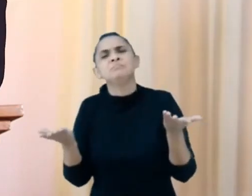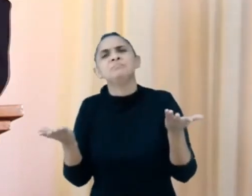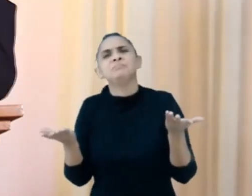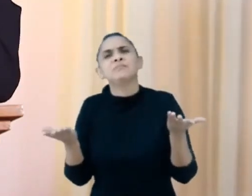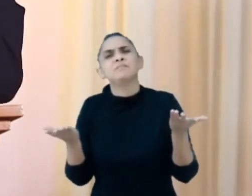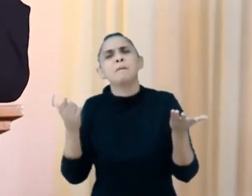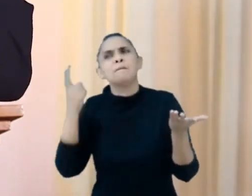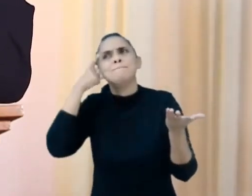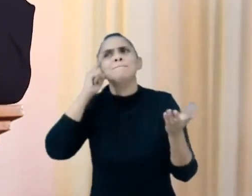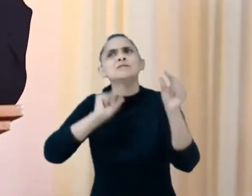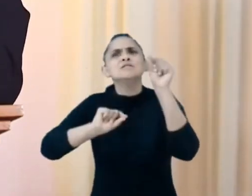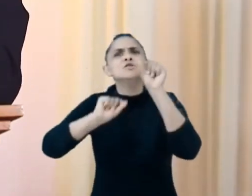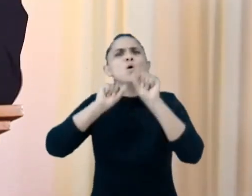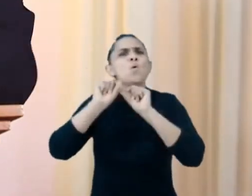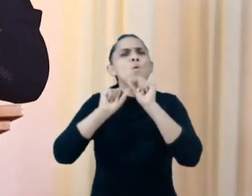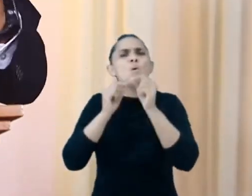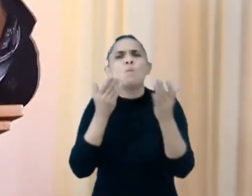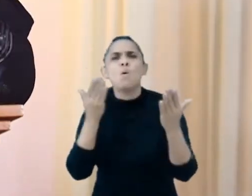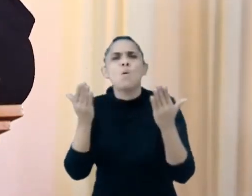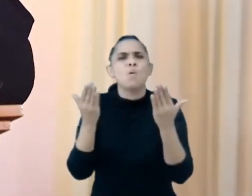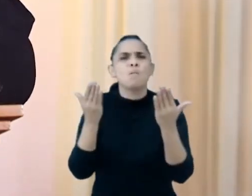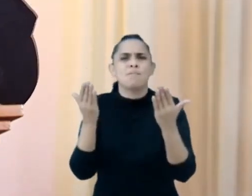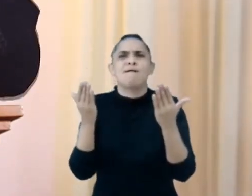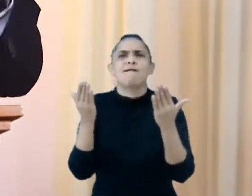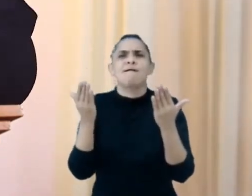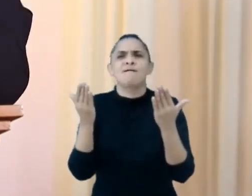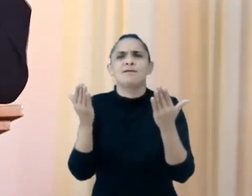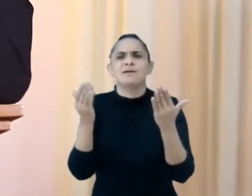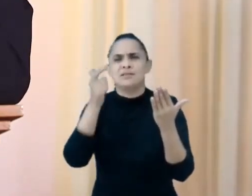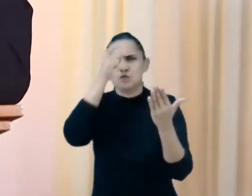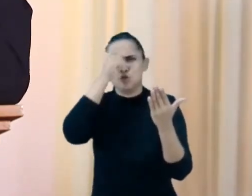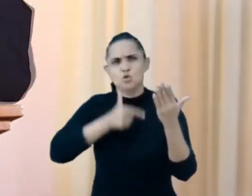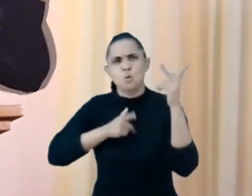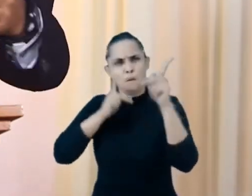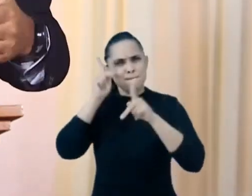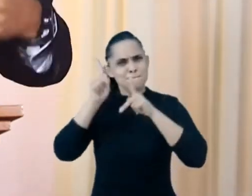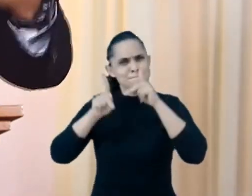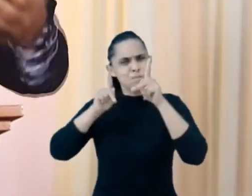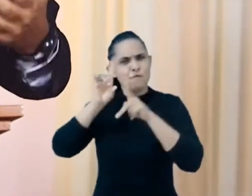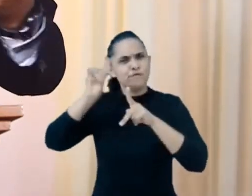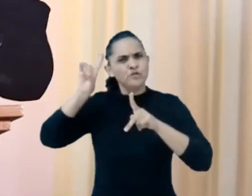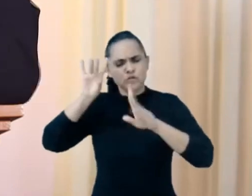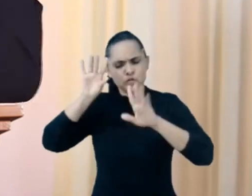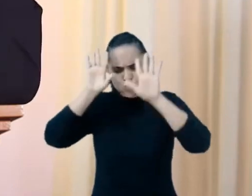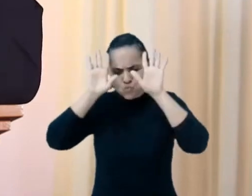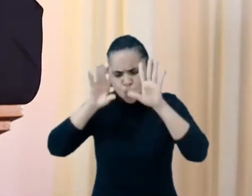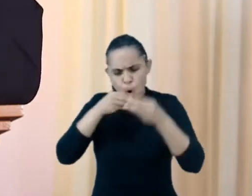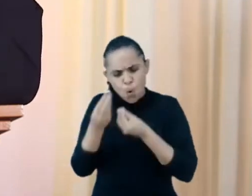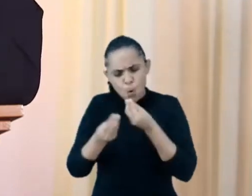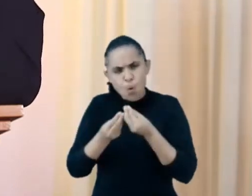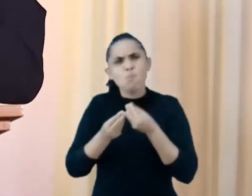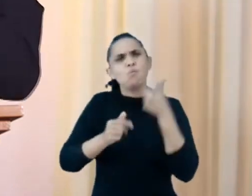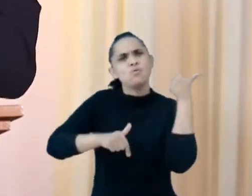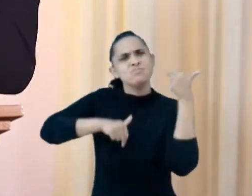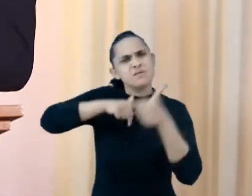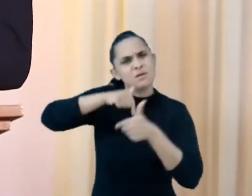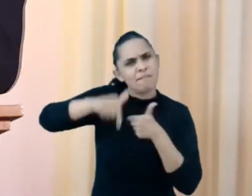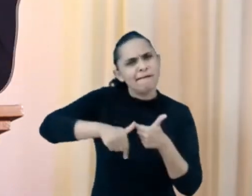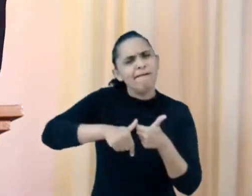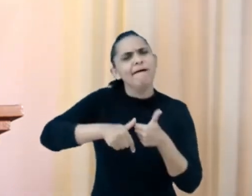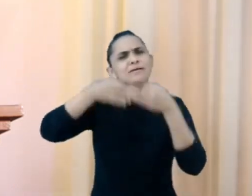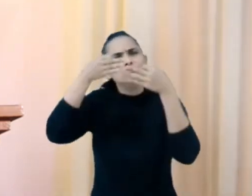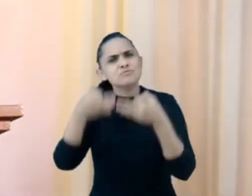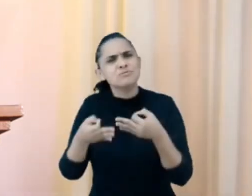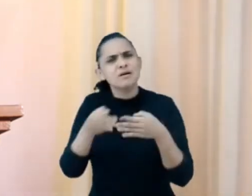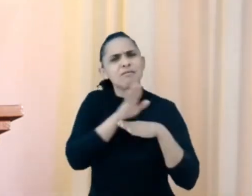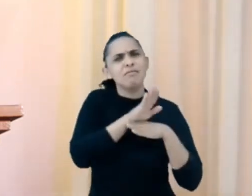Jesus Cristo nos ensinou, como povo de Deus, como nós devemos trabalhar. E como saber como compartilhar. No livro A Ciência do